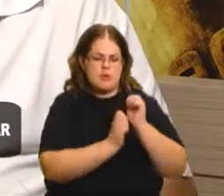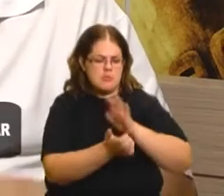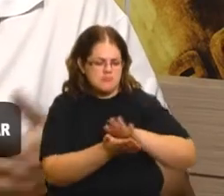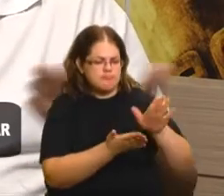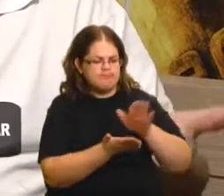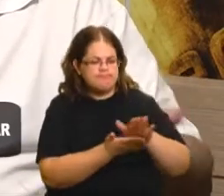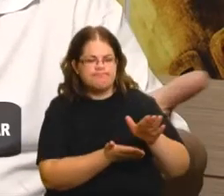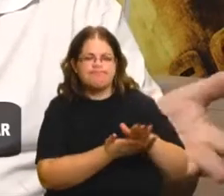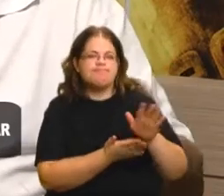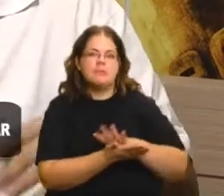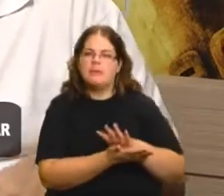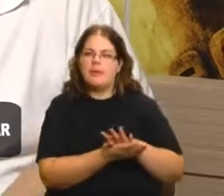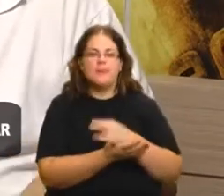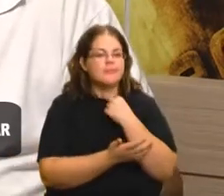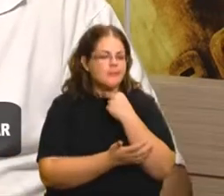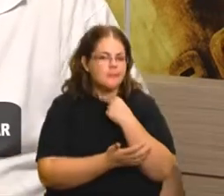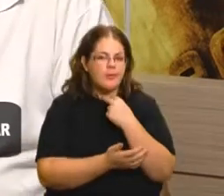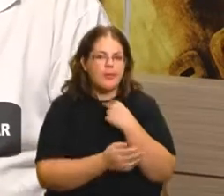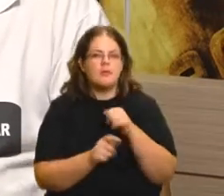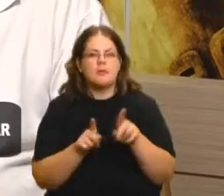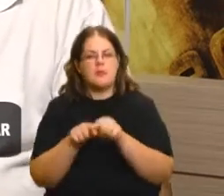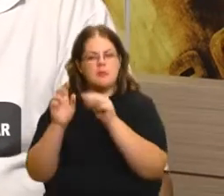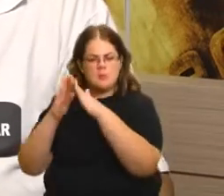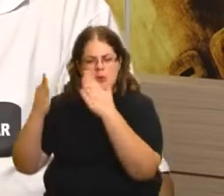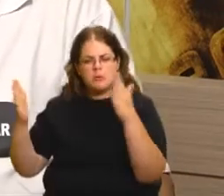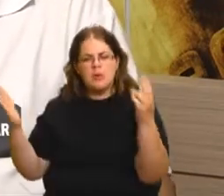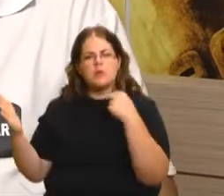as bibliotecas não poderiam acolher esses livros, né?